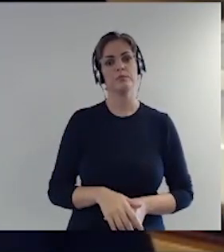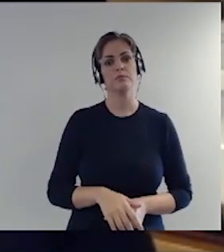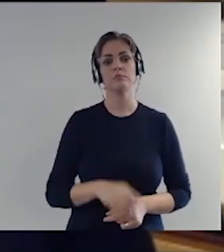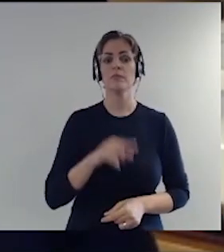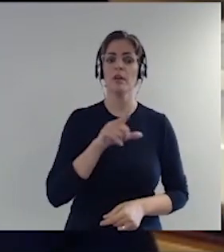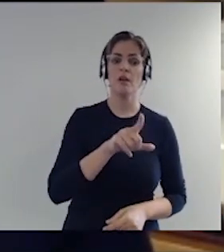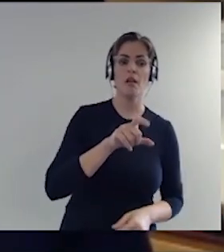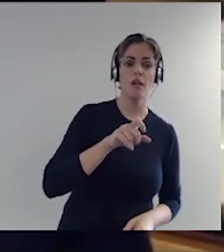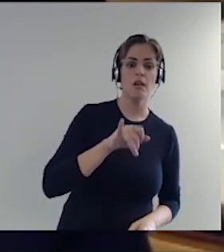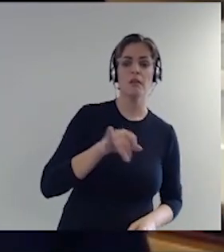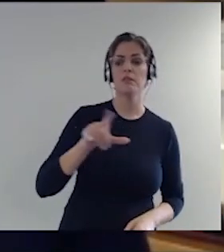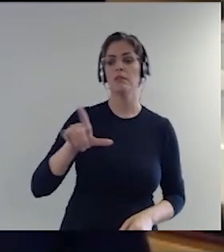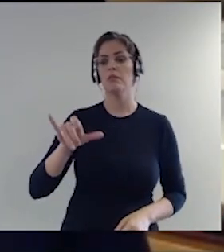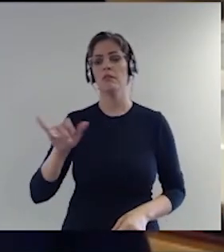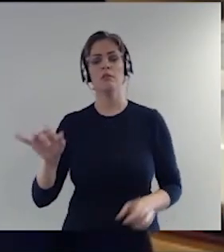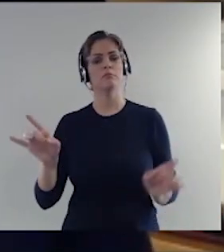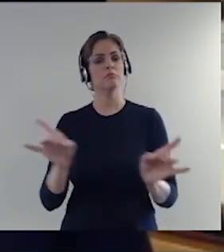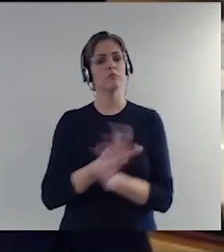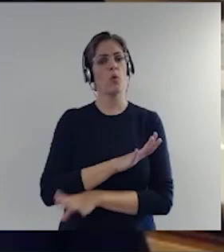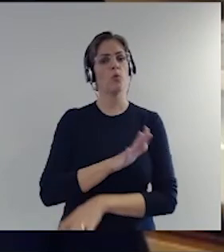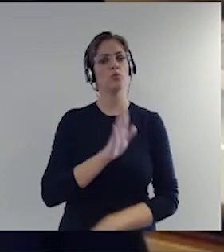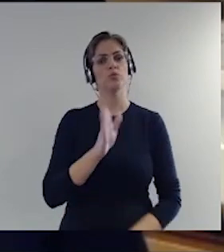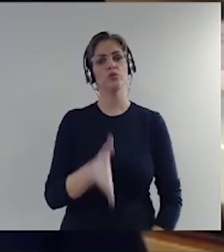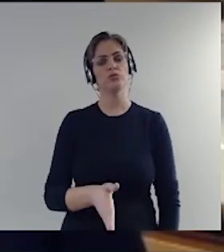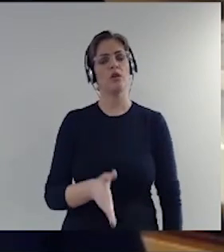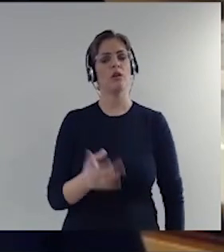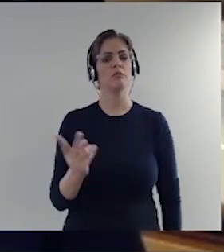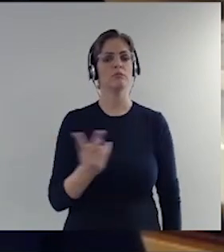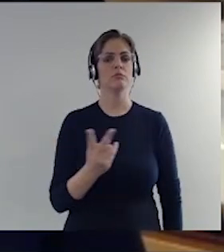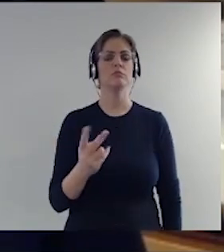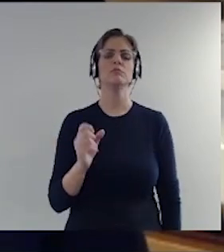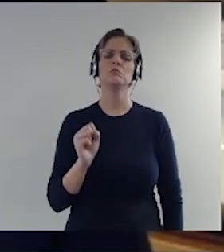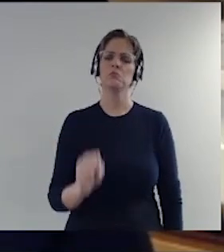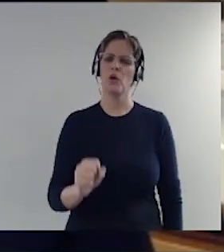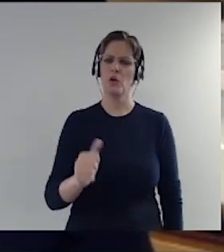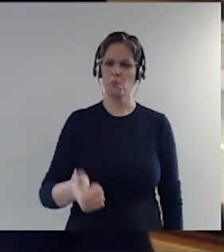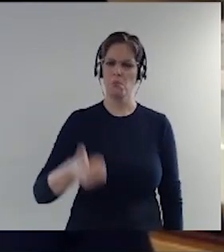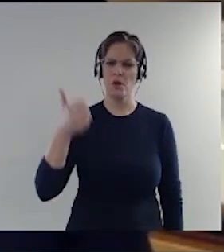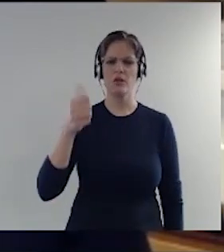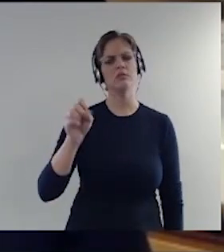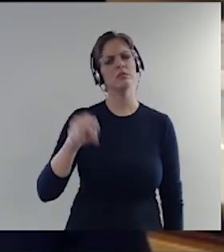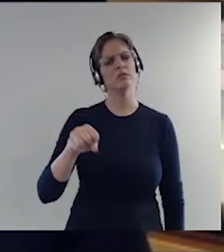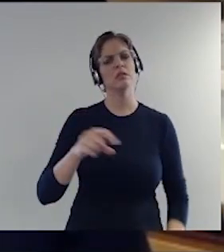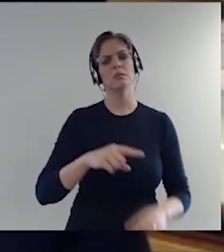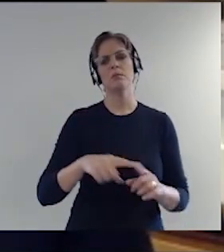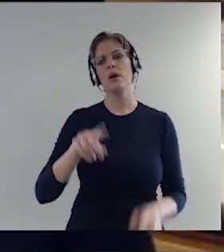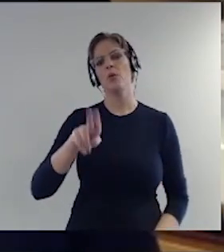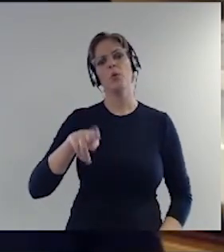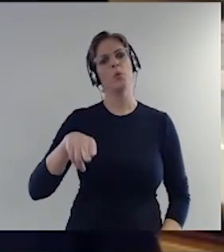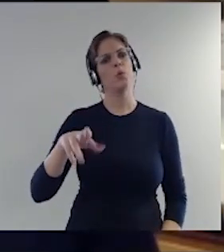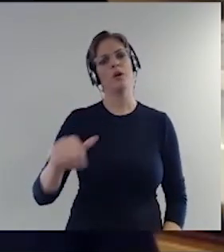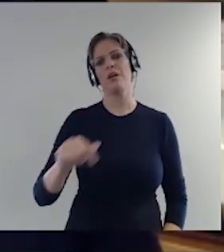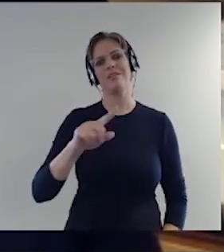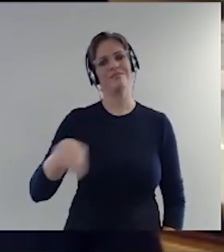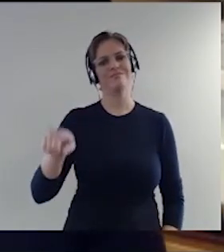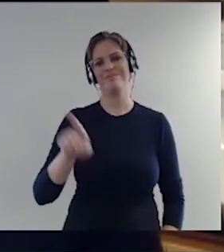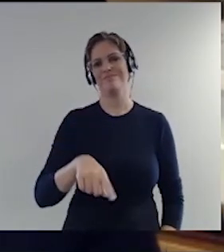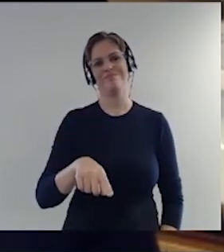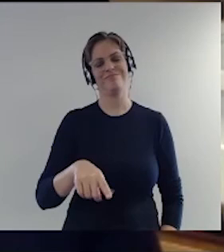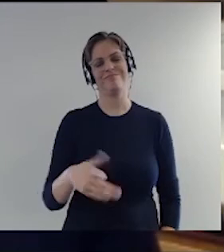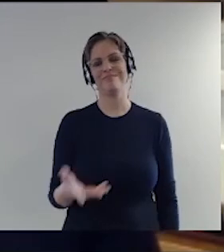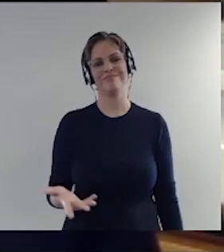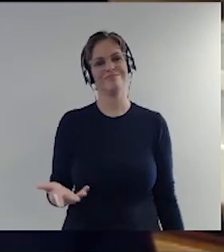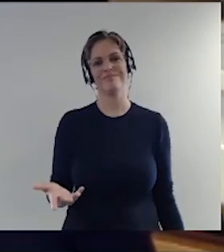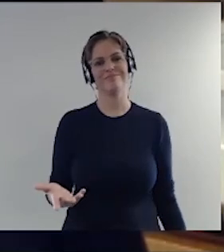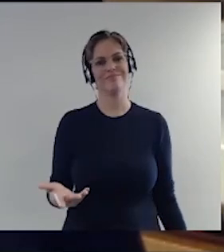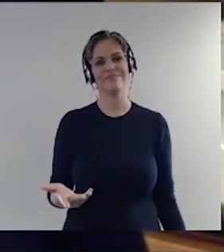instituto, uma e outra já existe. Elas podem sim ser aperfeiçoadas, mas jamais poderão ser revogadas, porque nós, por mais que